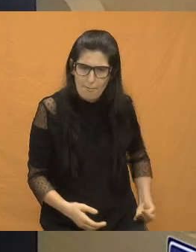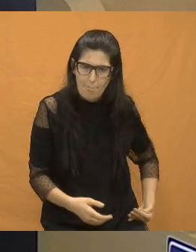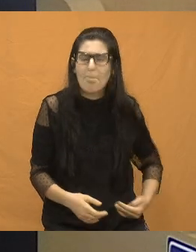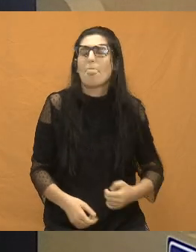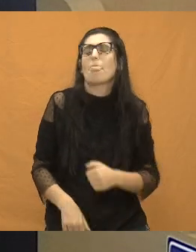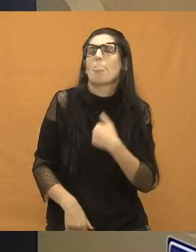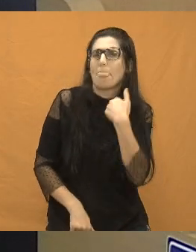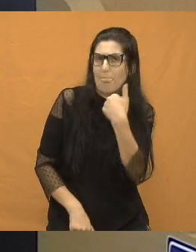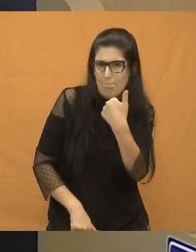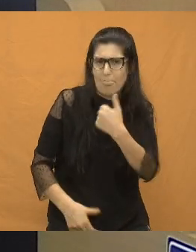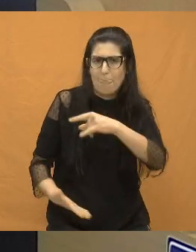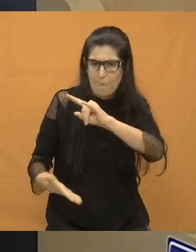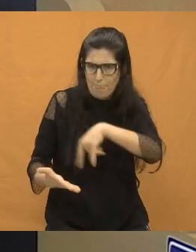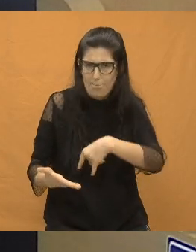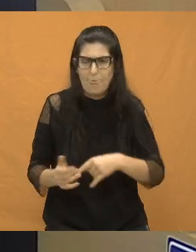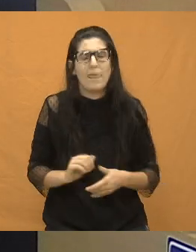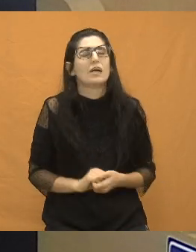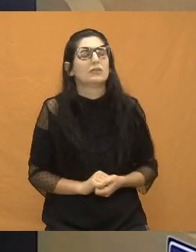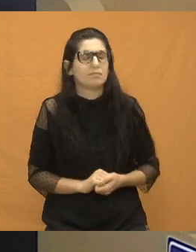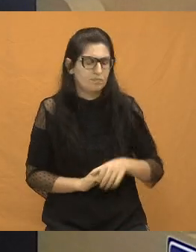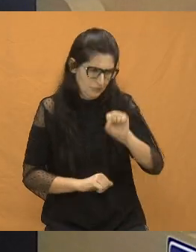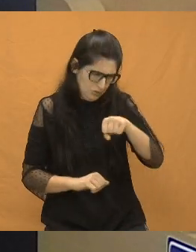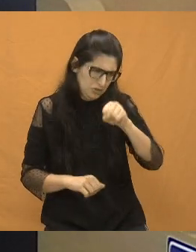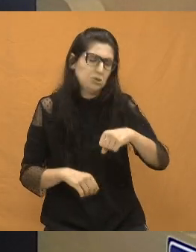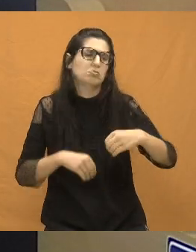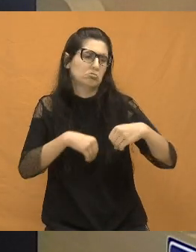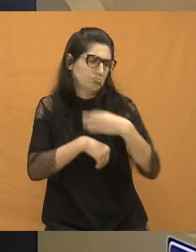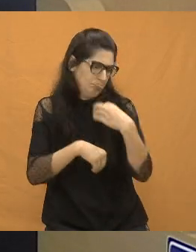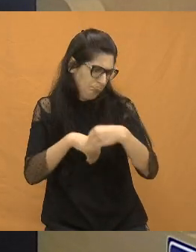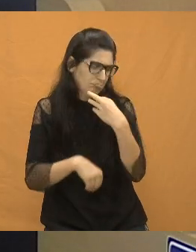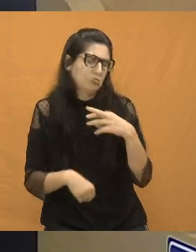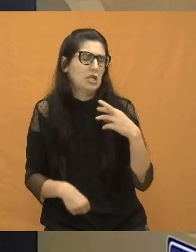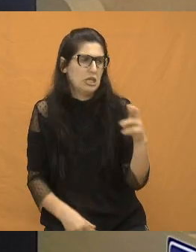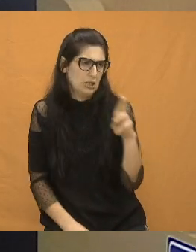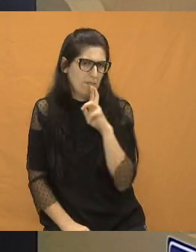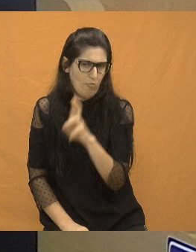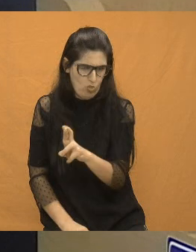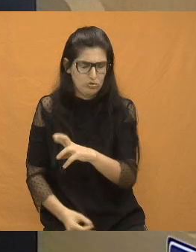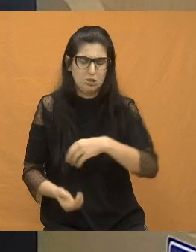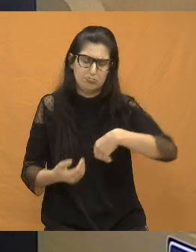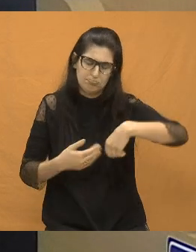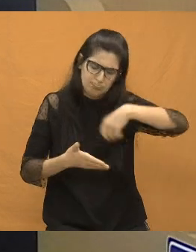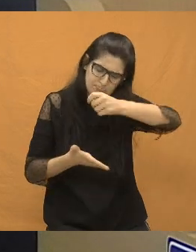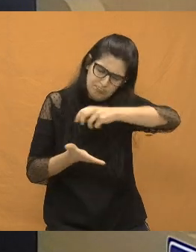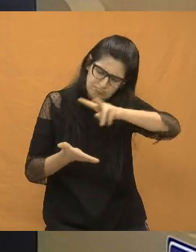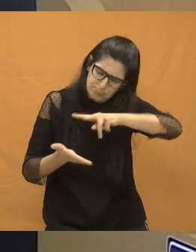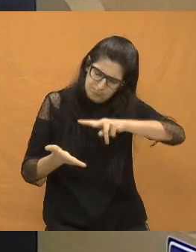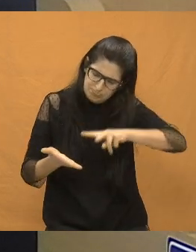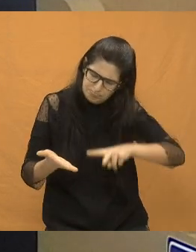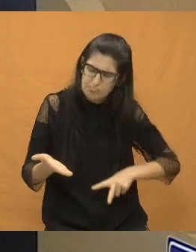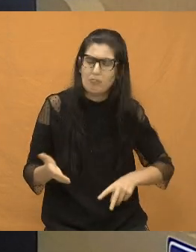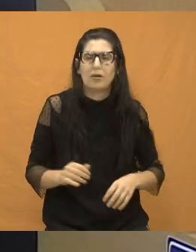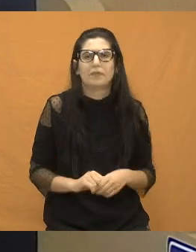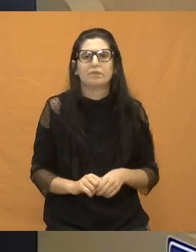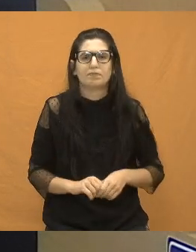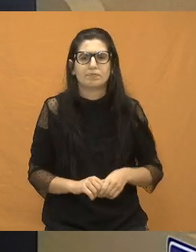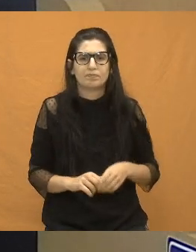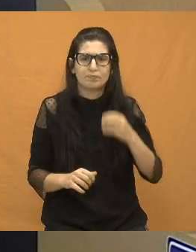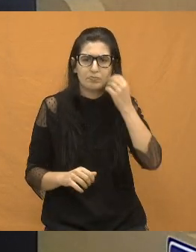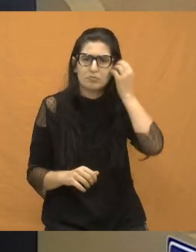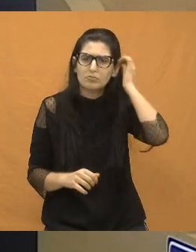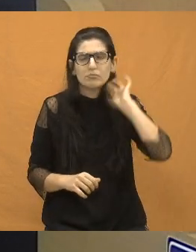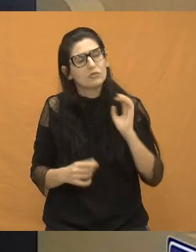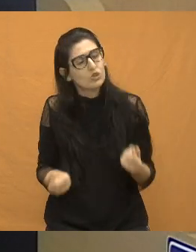que eu tenho certeza que irá responder para vocês quais são as expectativas hoje desse financiamento com o